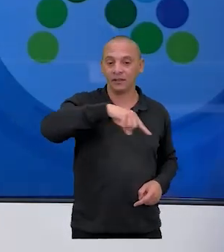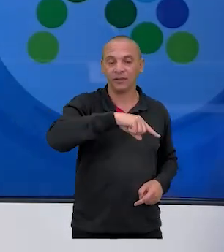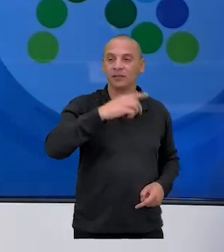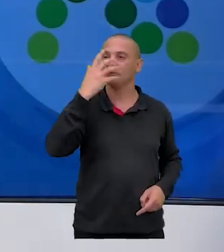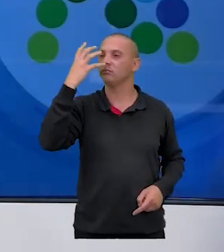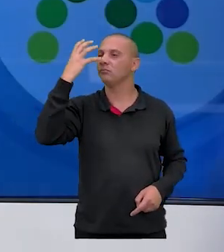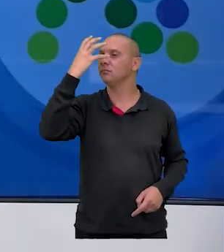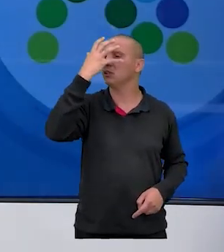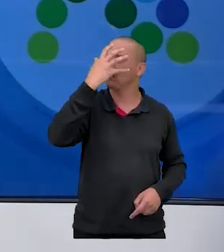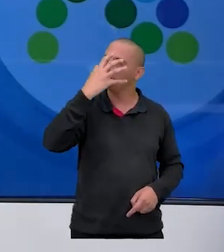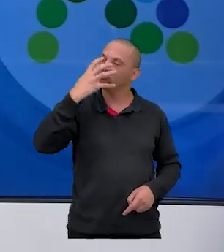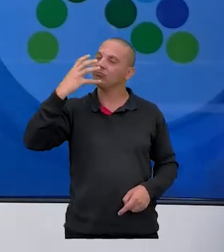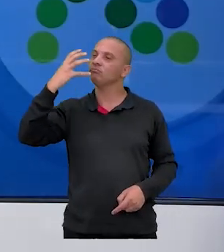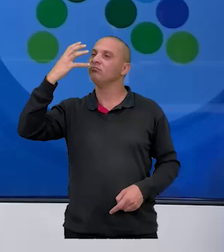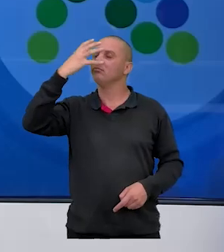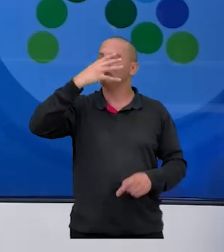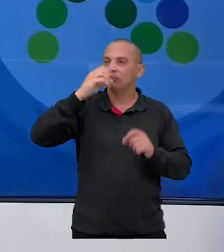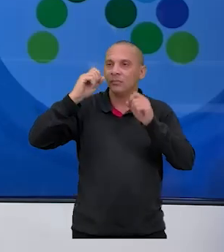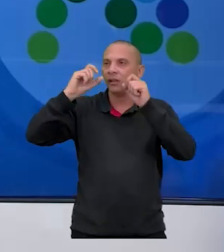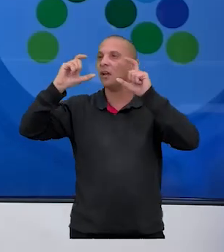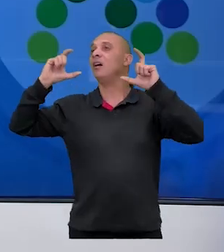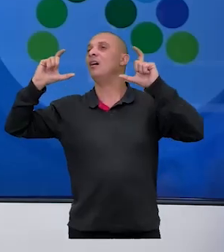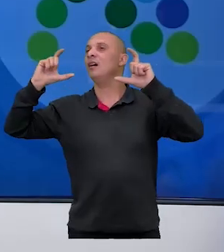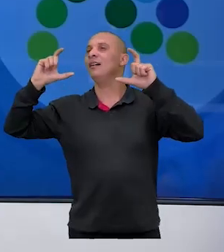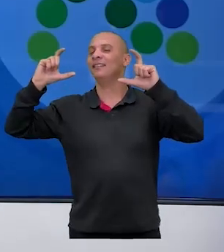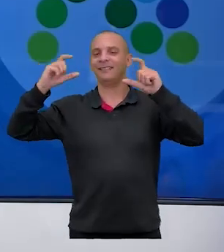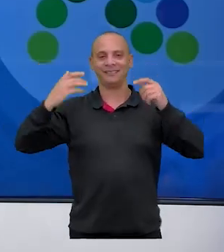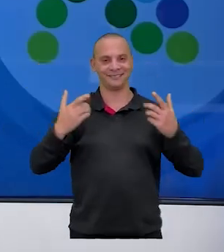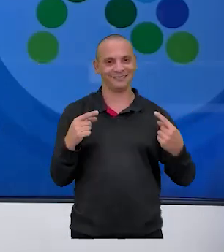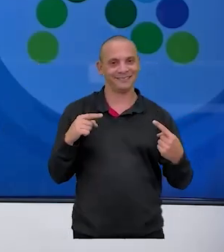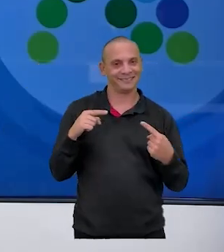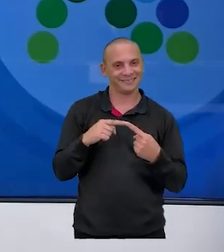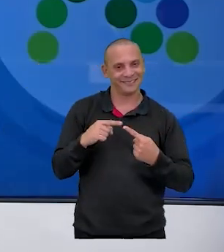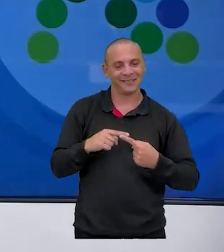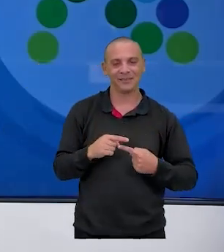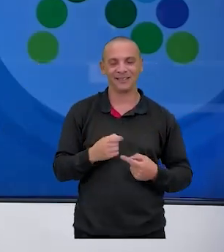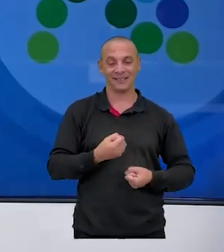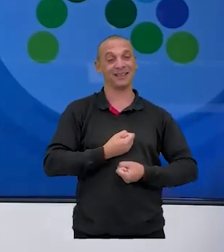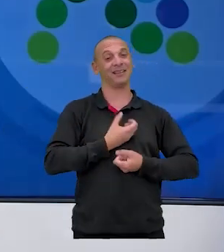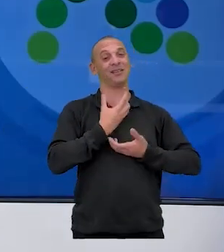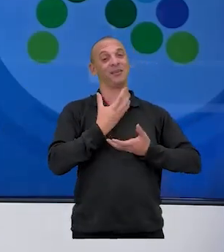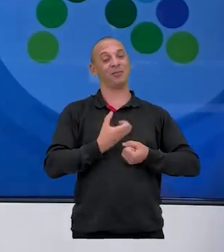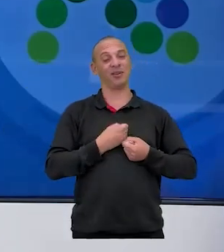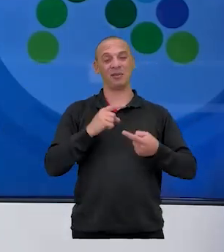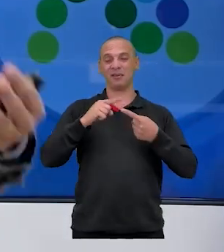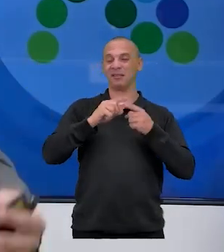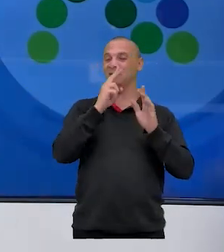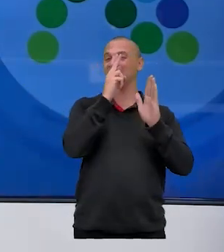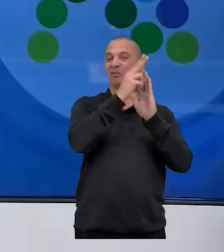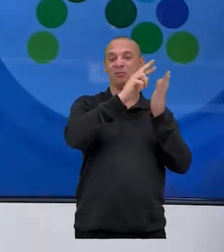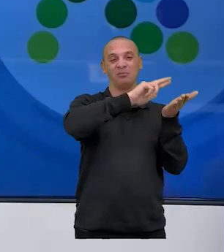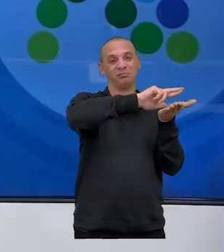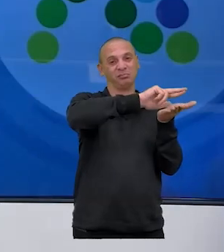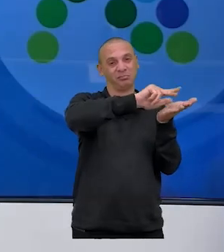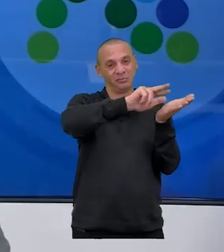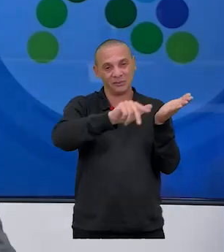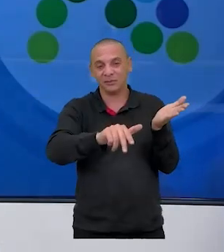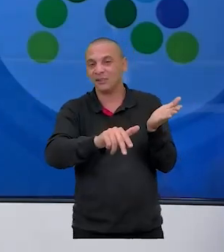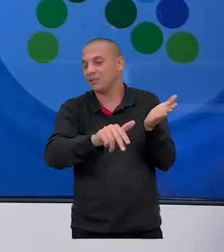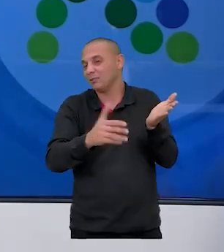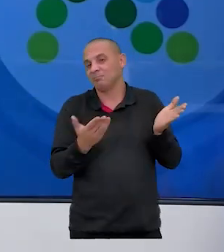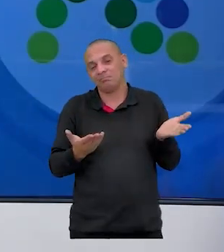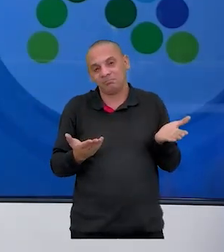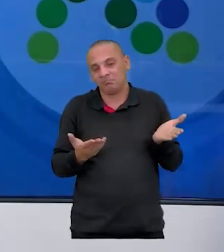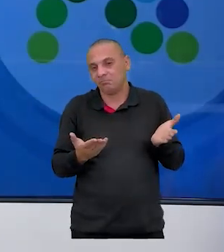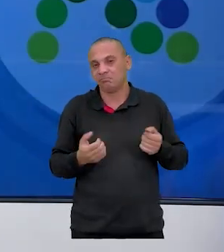Roseli, para nos encantar, porque você pega um poema, sei lá, do Mário Quintana, ou do Carlos Drummond, do Paulo